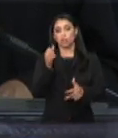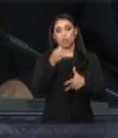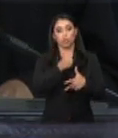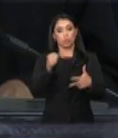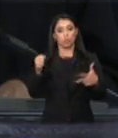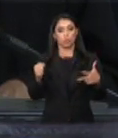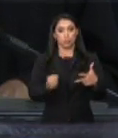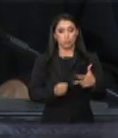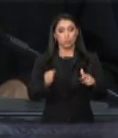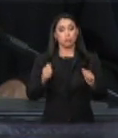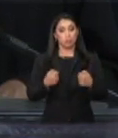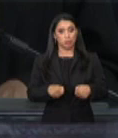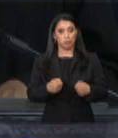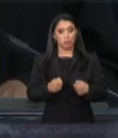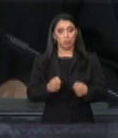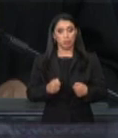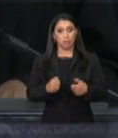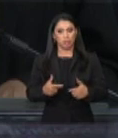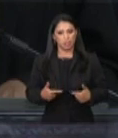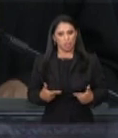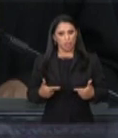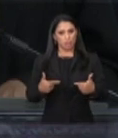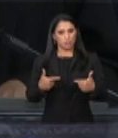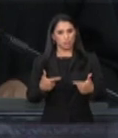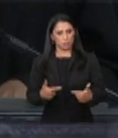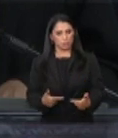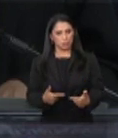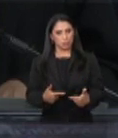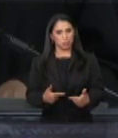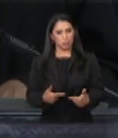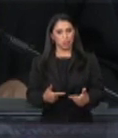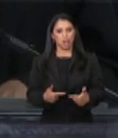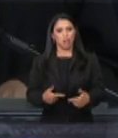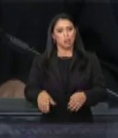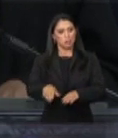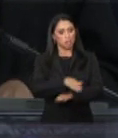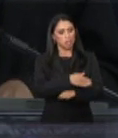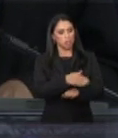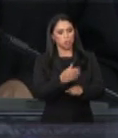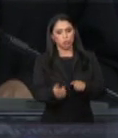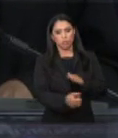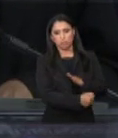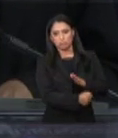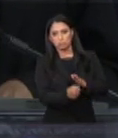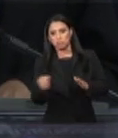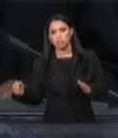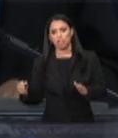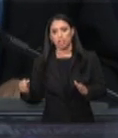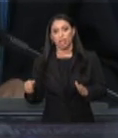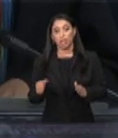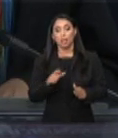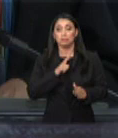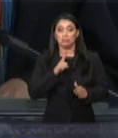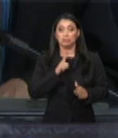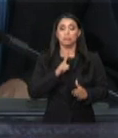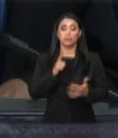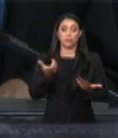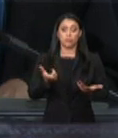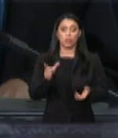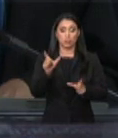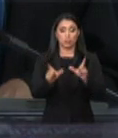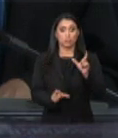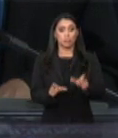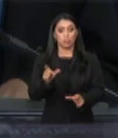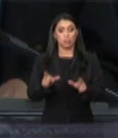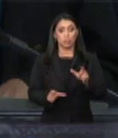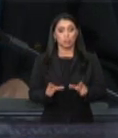que precisa atuar fortemente para retirar das ruas e ali então estão as pessoas em situação